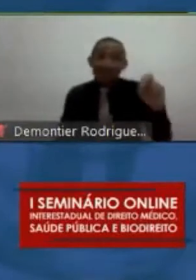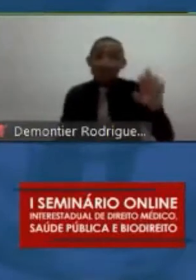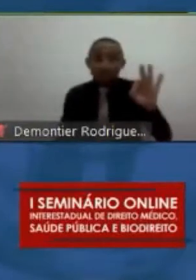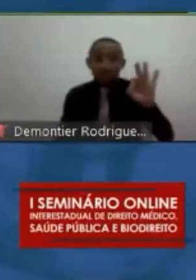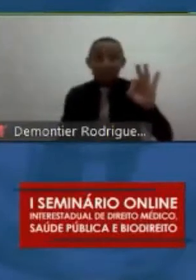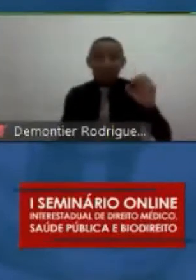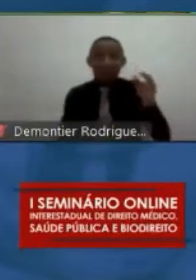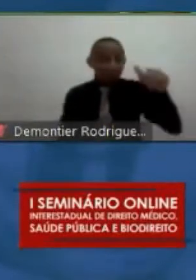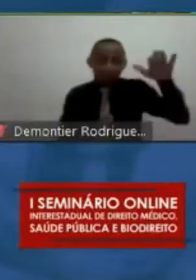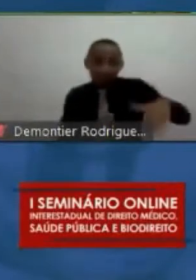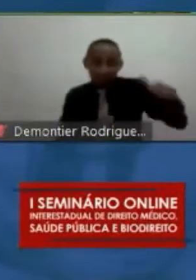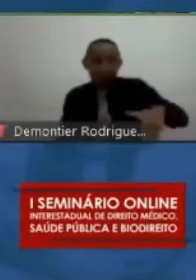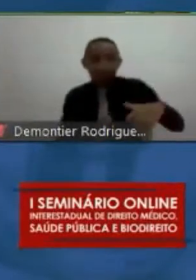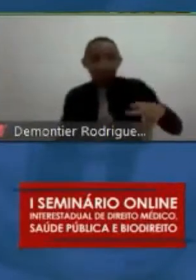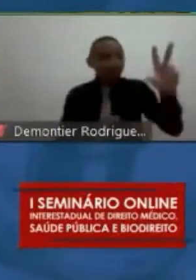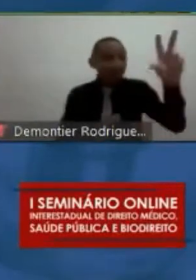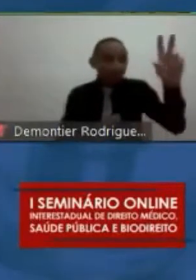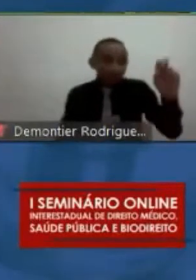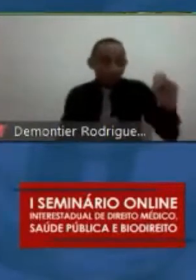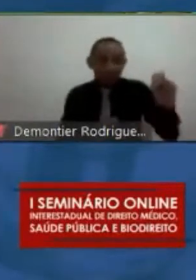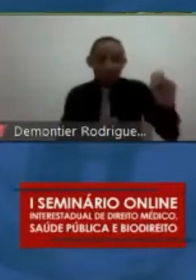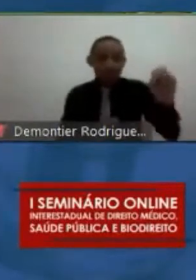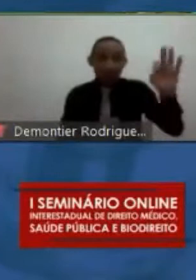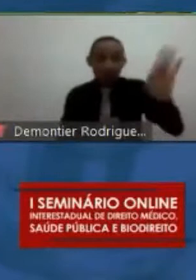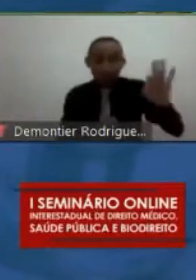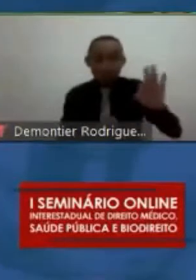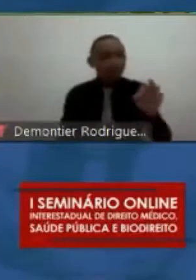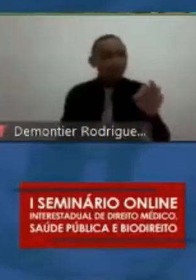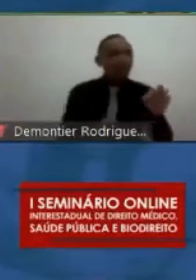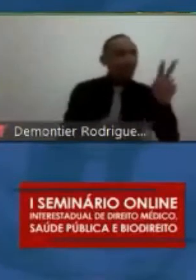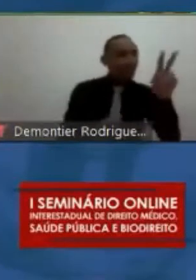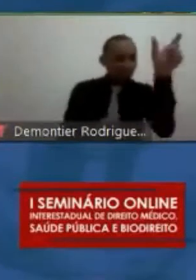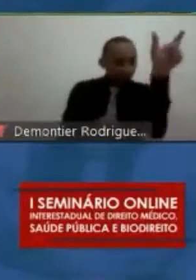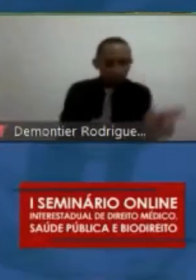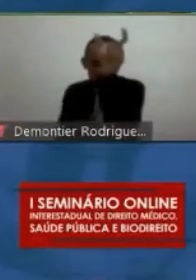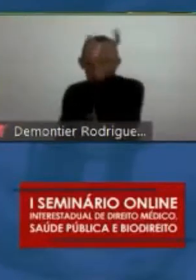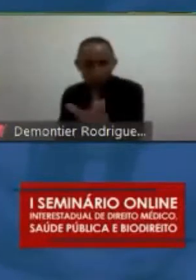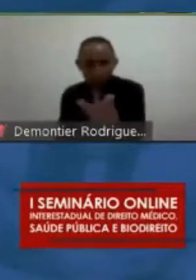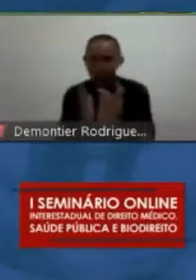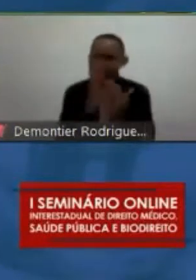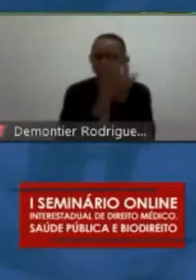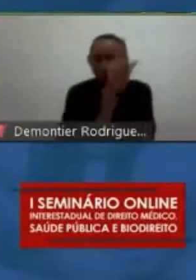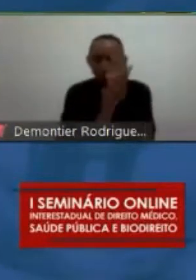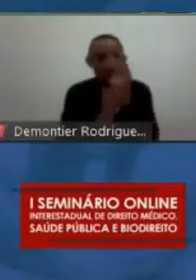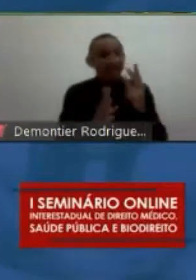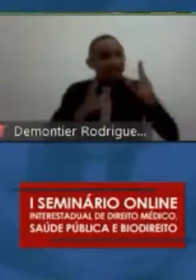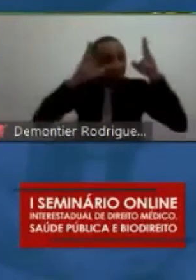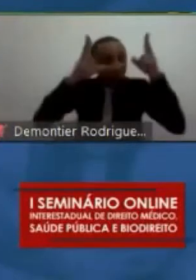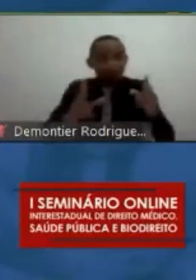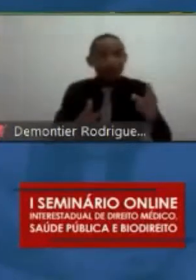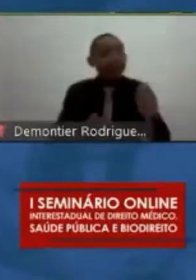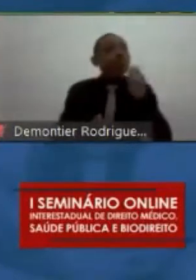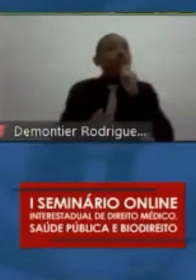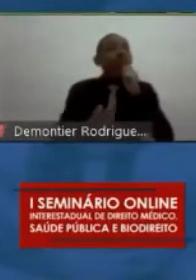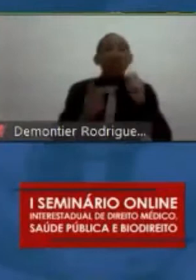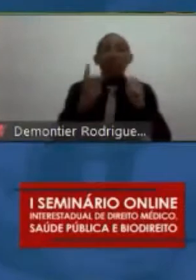paciente. Mesma cirurgia, mesmo tipo de tratamento, porém com custo mais baixo. Então,